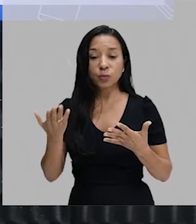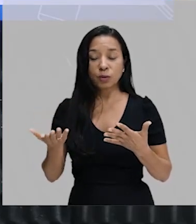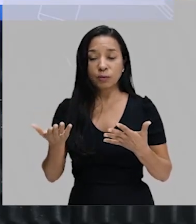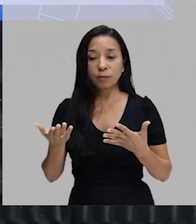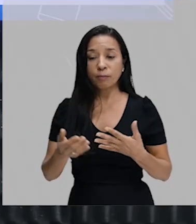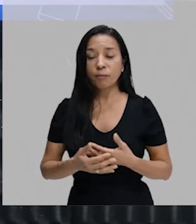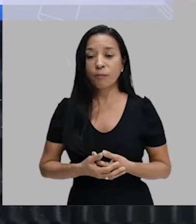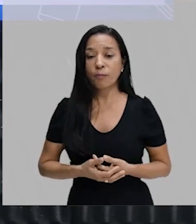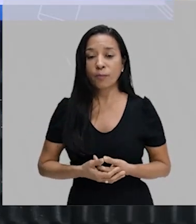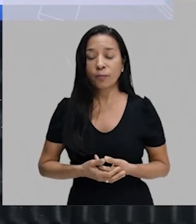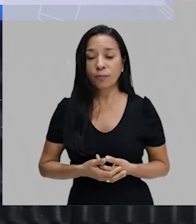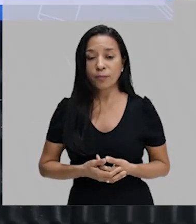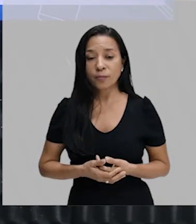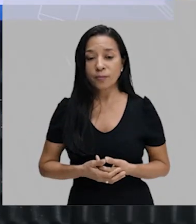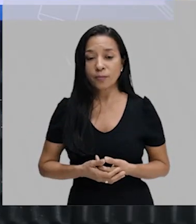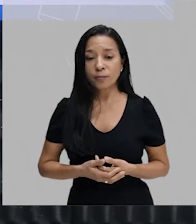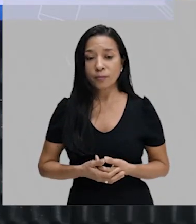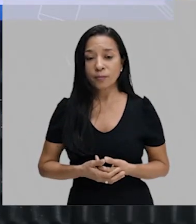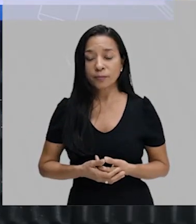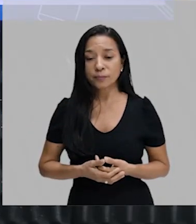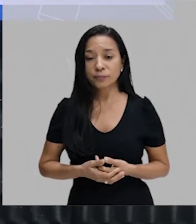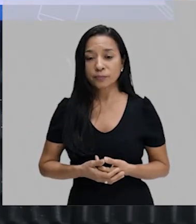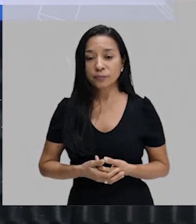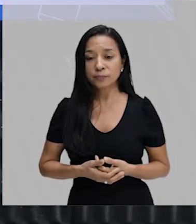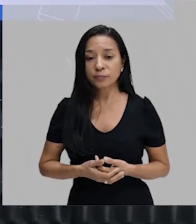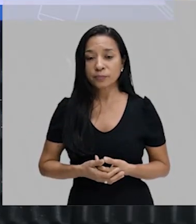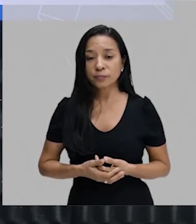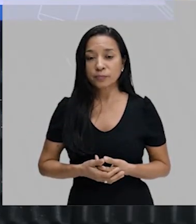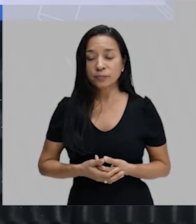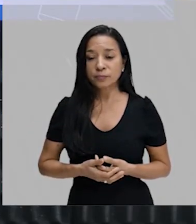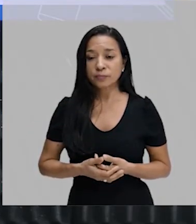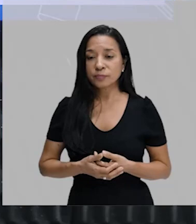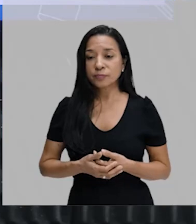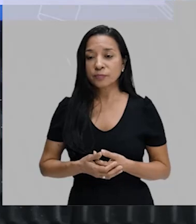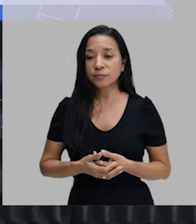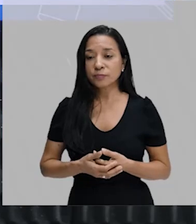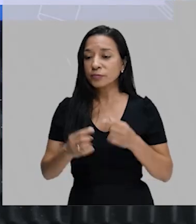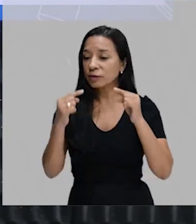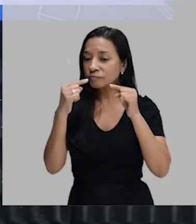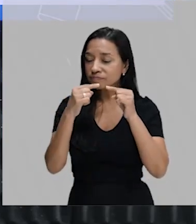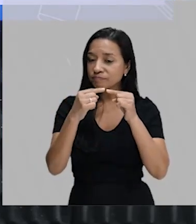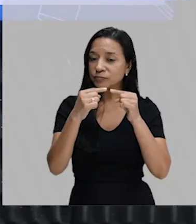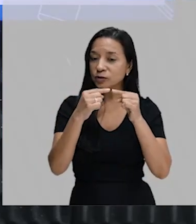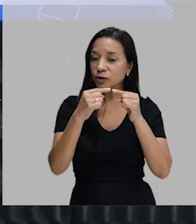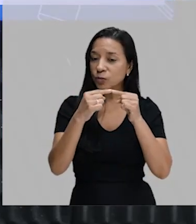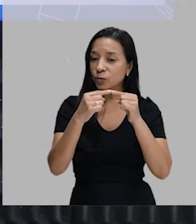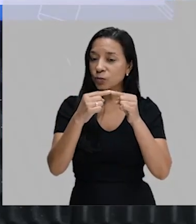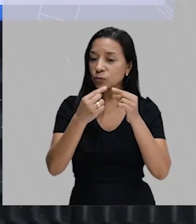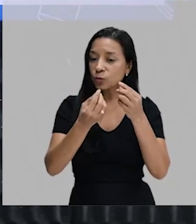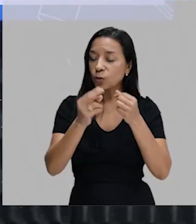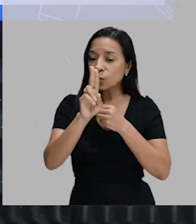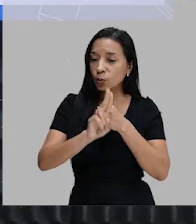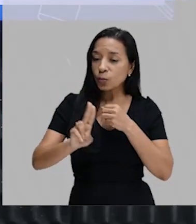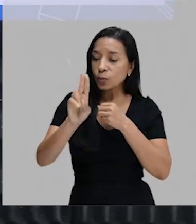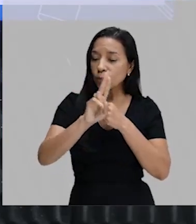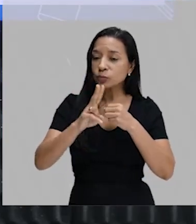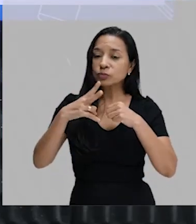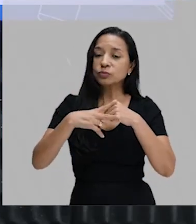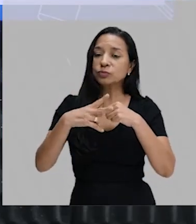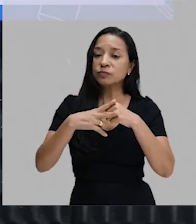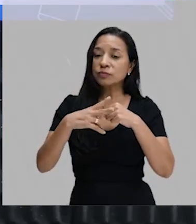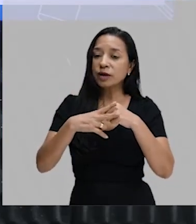pudisteis. Pudisteis, tá? Então, segundo a conjugação que vocês estão fazendo